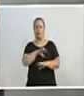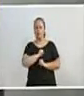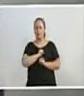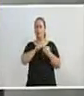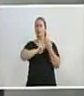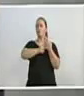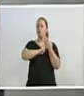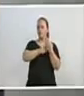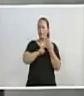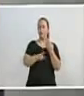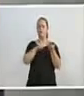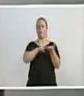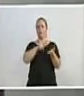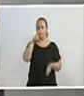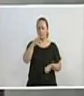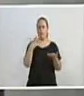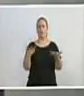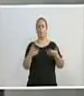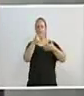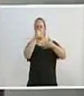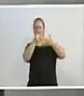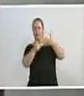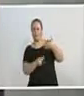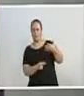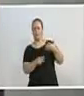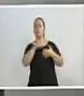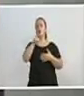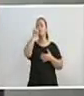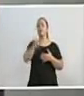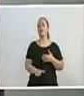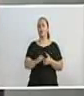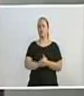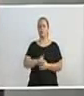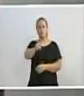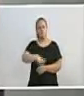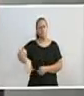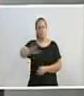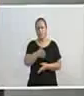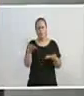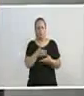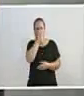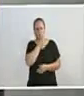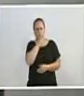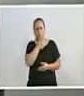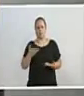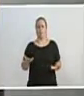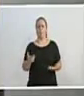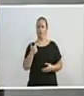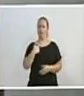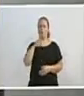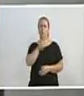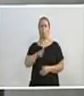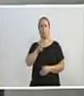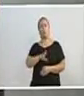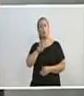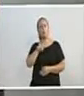das benesses, de quem merece essas benesses, é a sociedade como um todo. Então, se eu não uso o transporte coletivo,